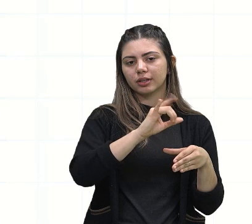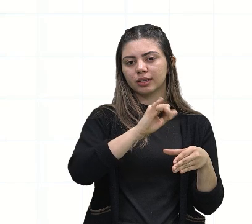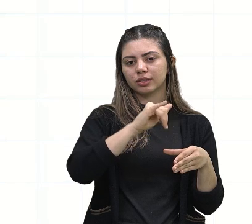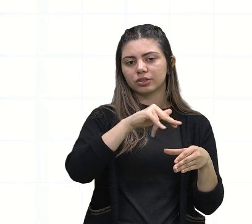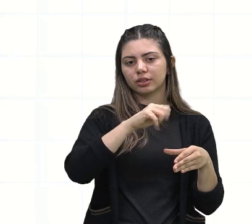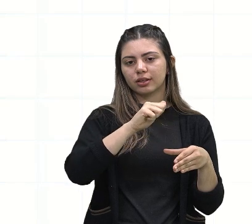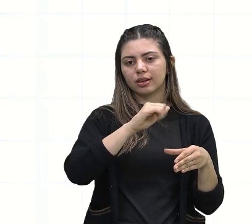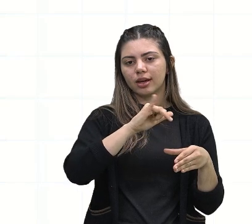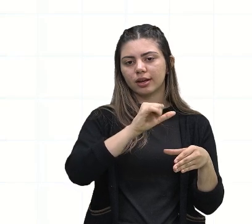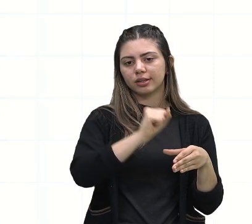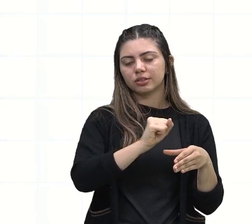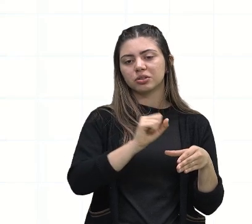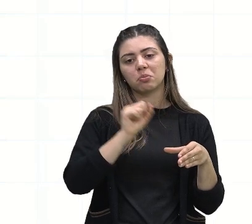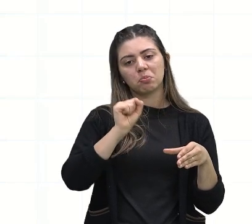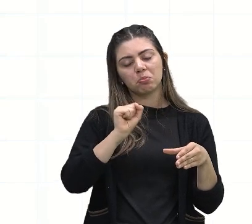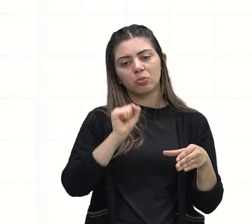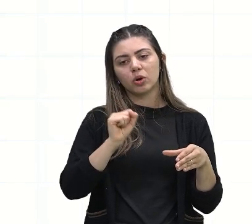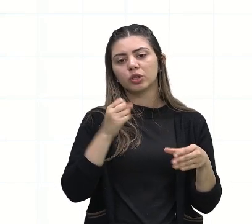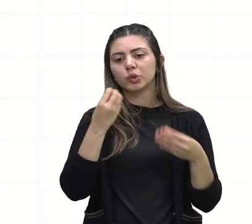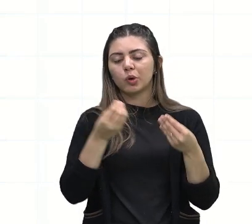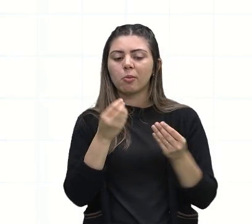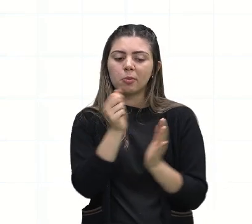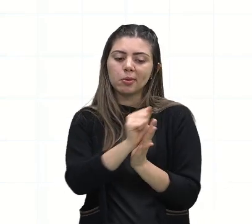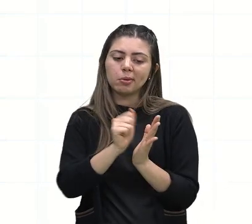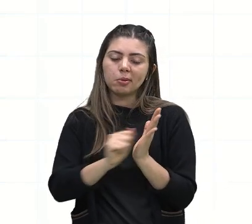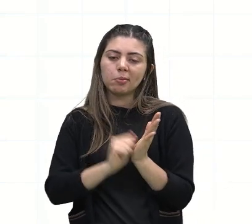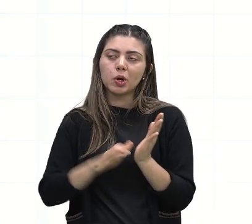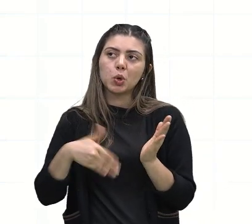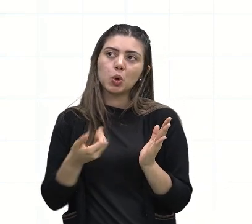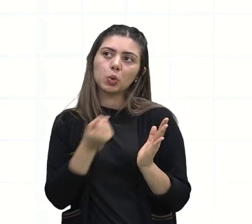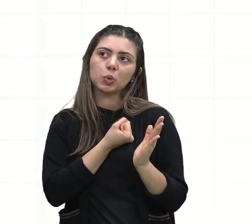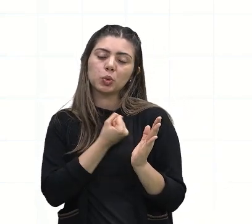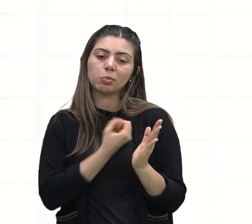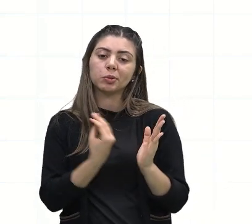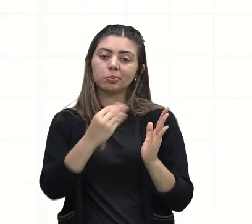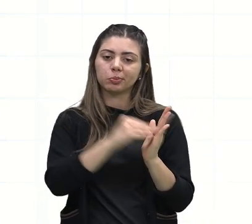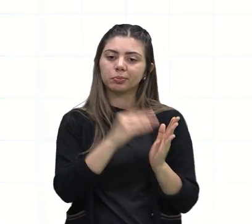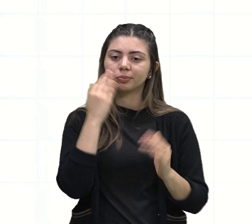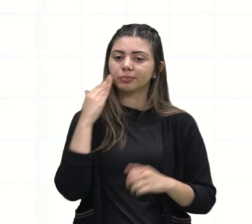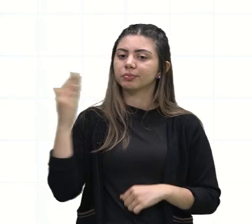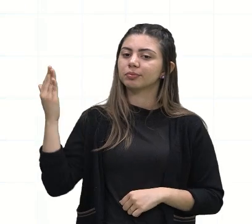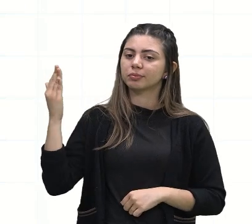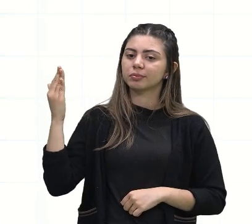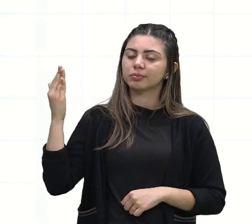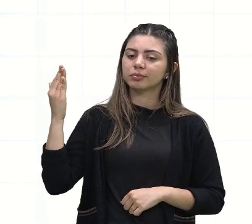e pode escrever também em forma de numeral, né?